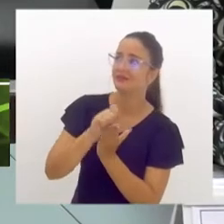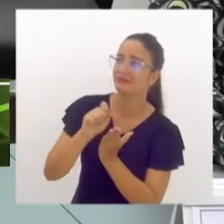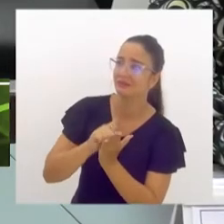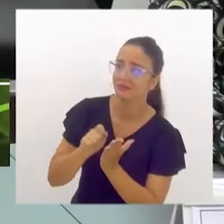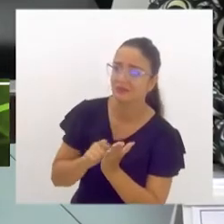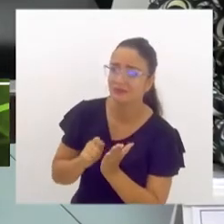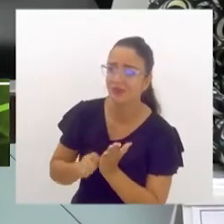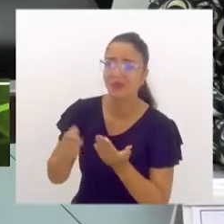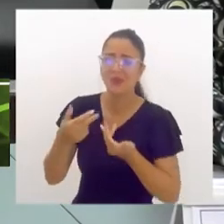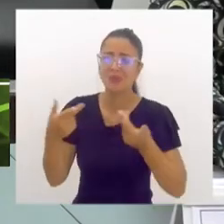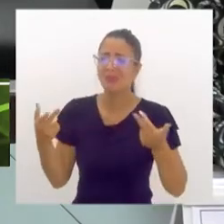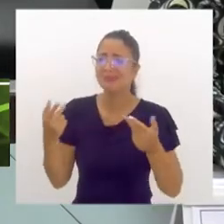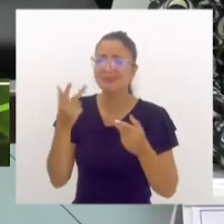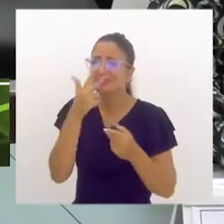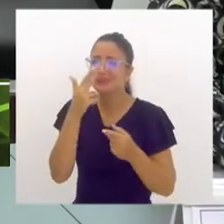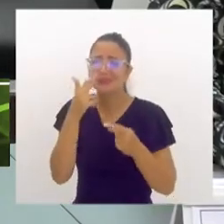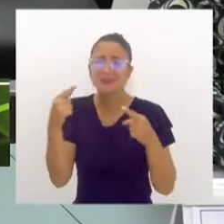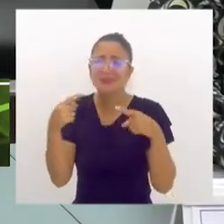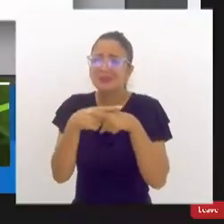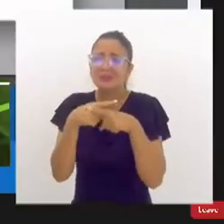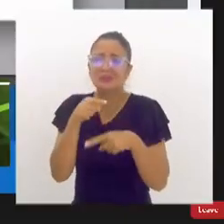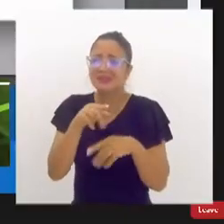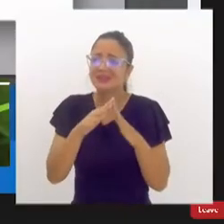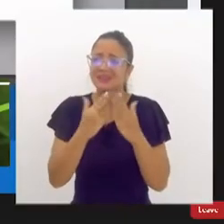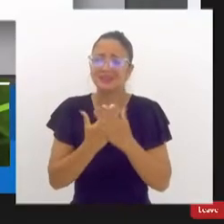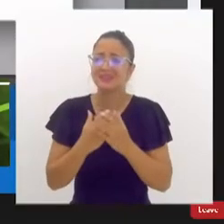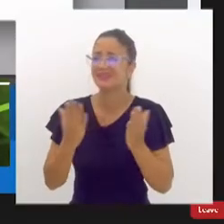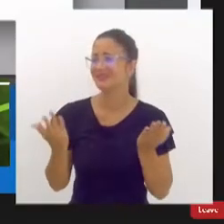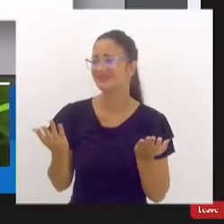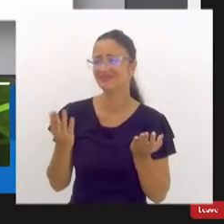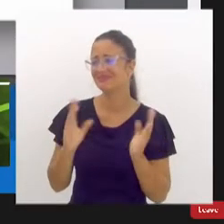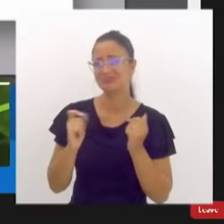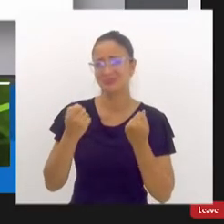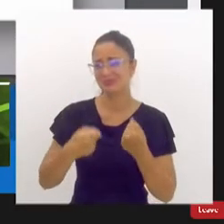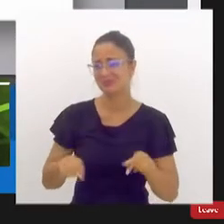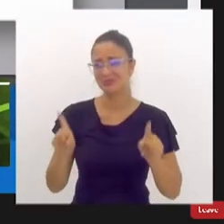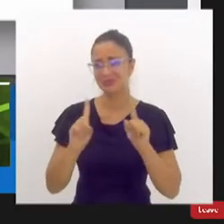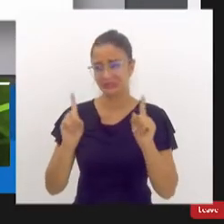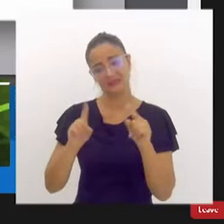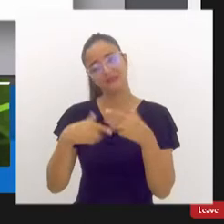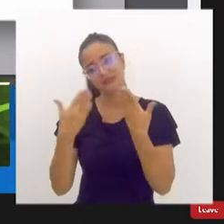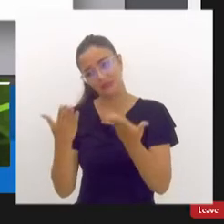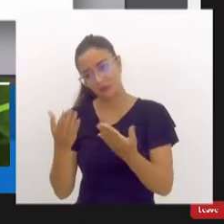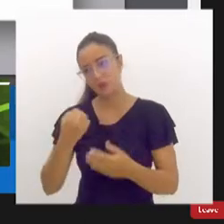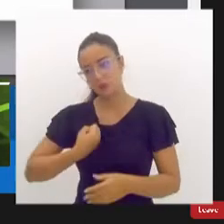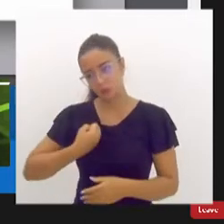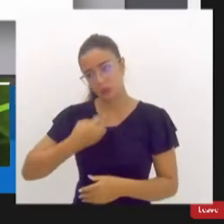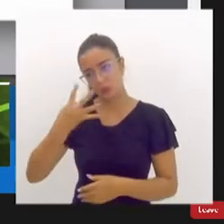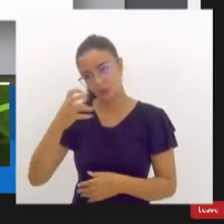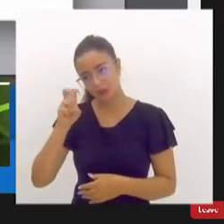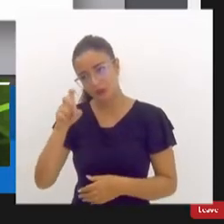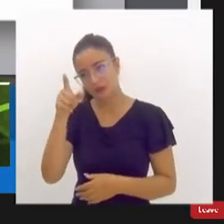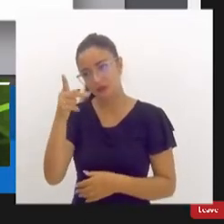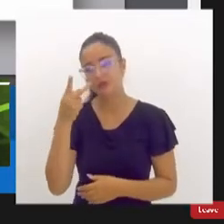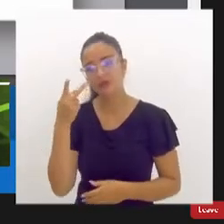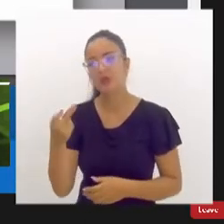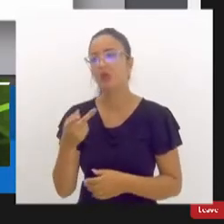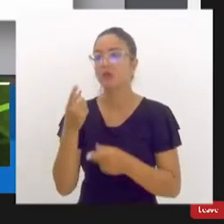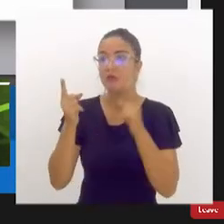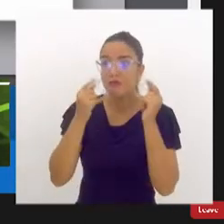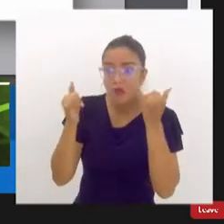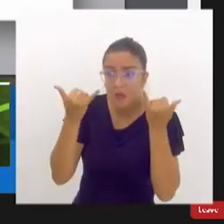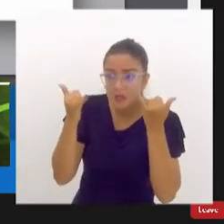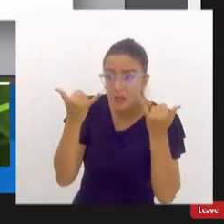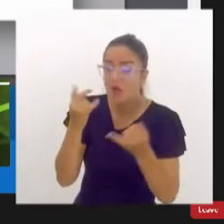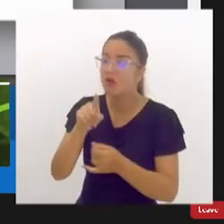assistemáticas que em nada se relacionam com o cotidiano da escola. Então, isso é tratado para que ocorra essa informatização que, como eu disse,